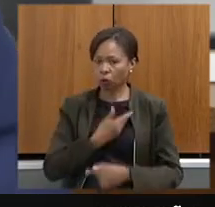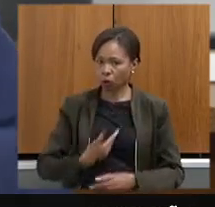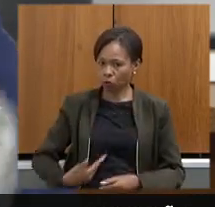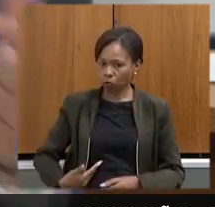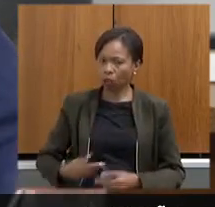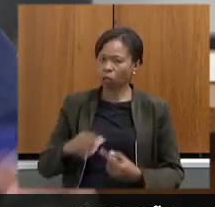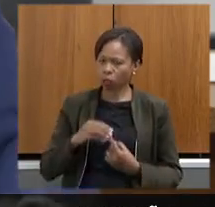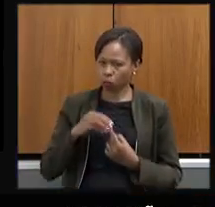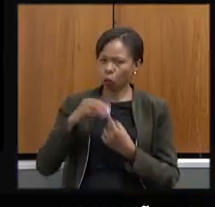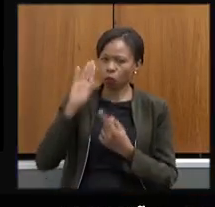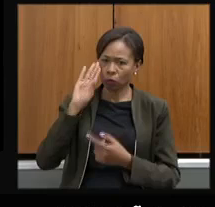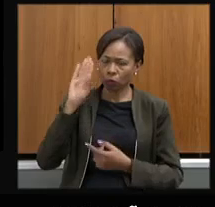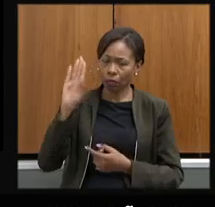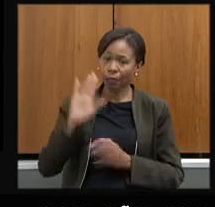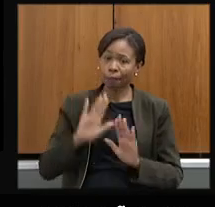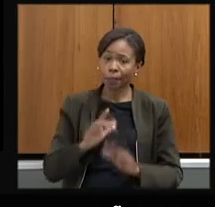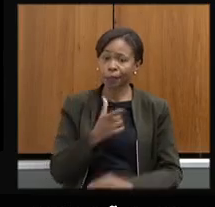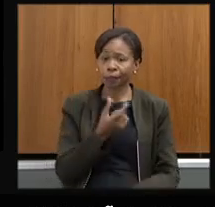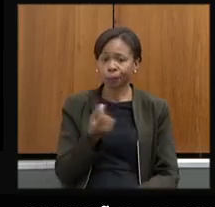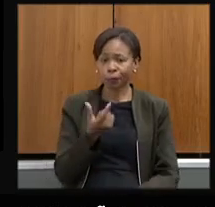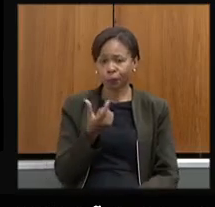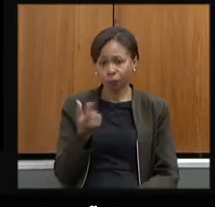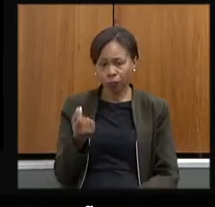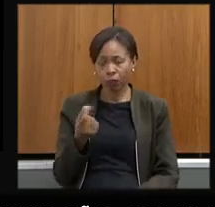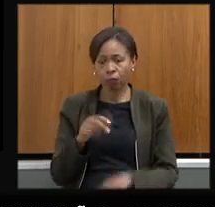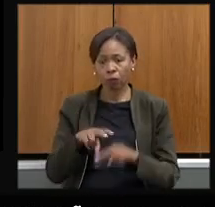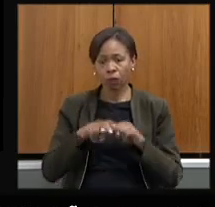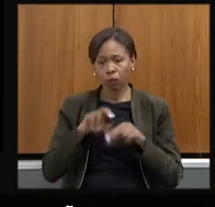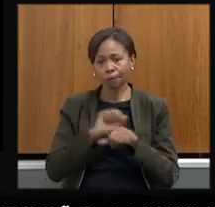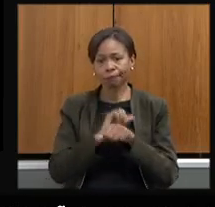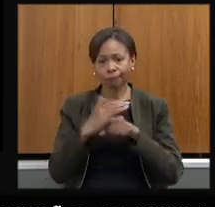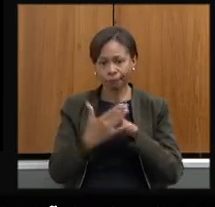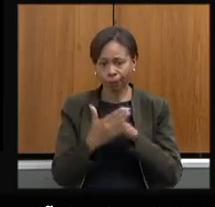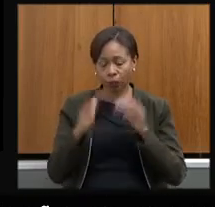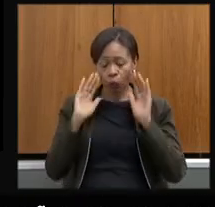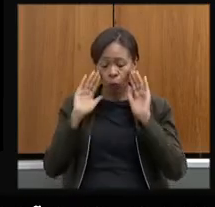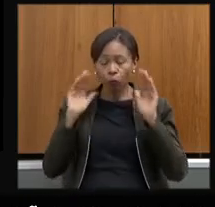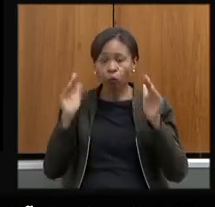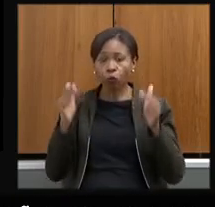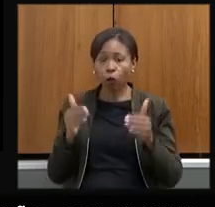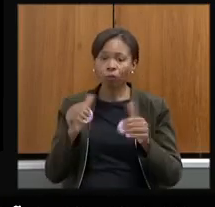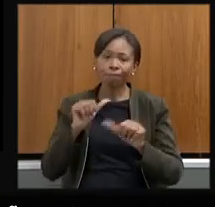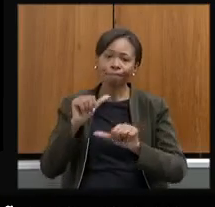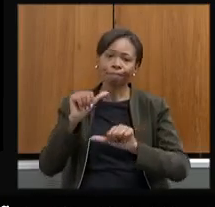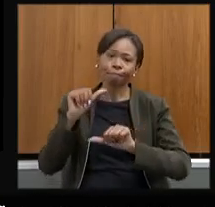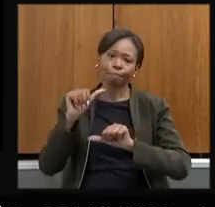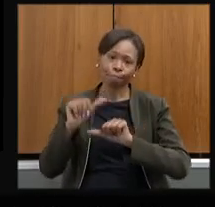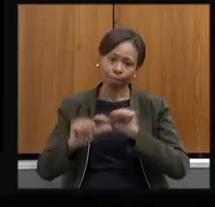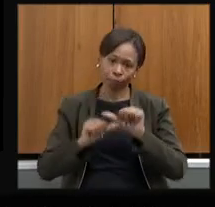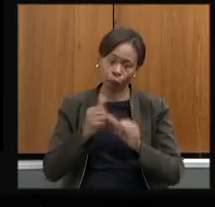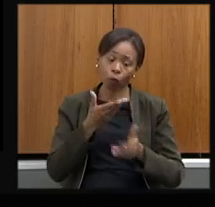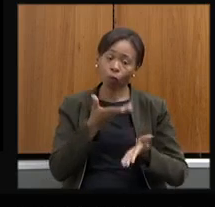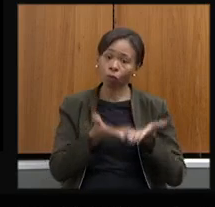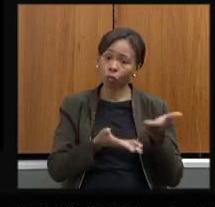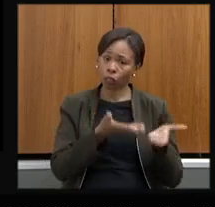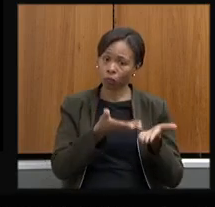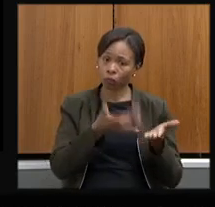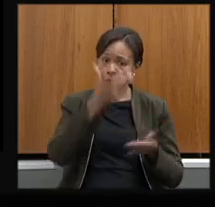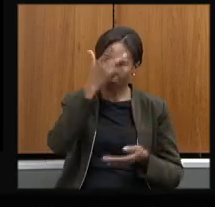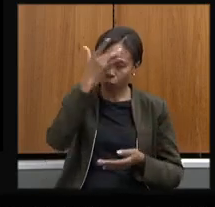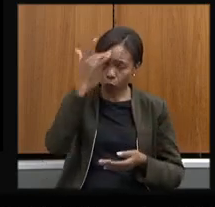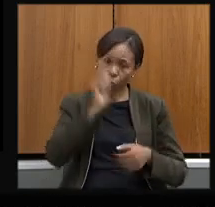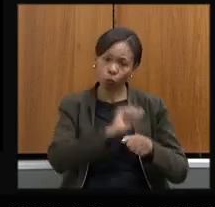mas é 2020 com o advento da pandemia o foco obviamente foi mudado para o atendimento das pessoas